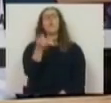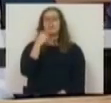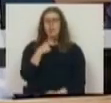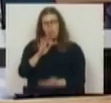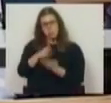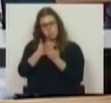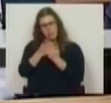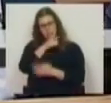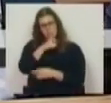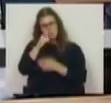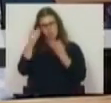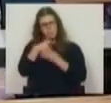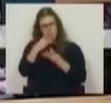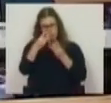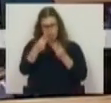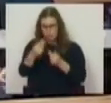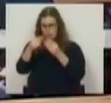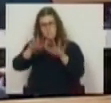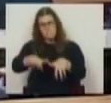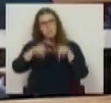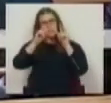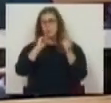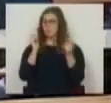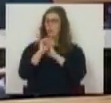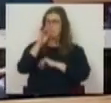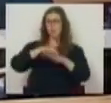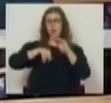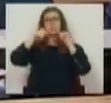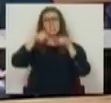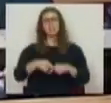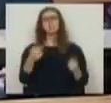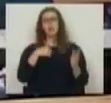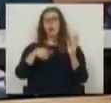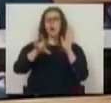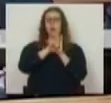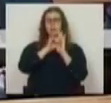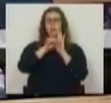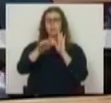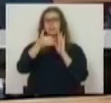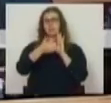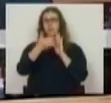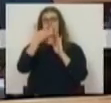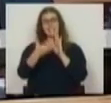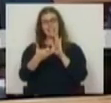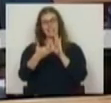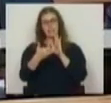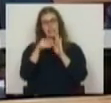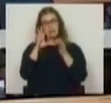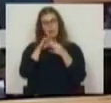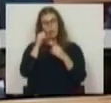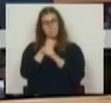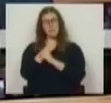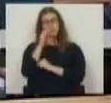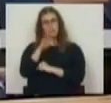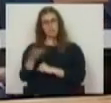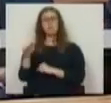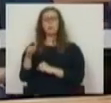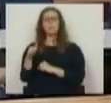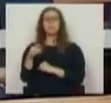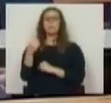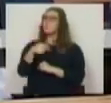garantia das apreciações parlamentares e da discussão que fizemos aqui ao Decreto-Lei 57, ao Decreto do Emprego Científico.